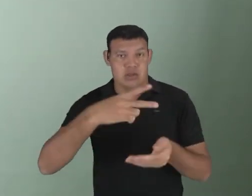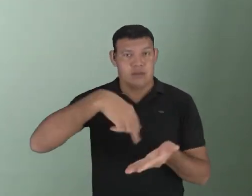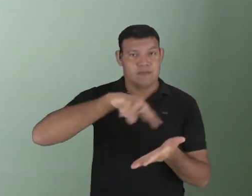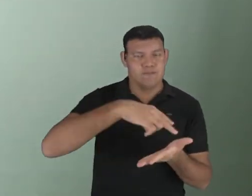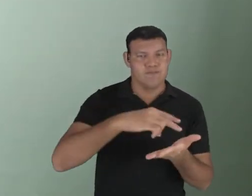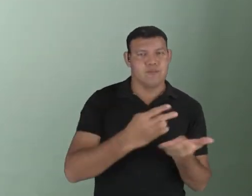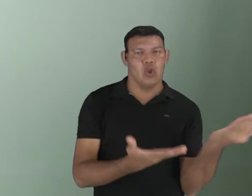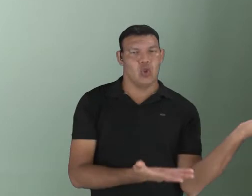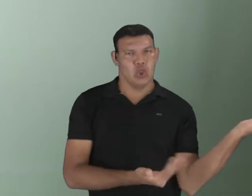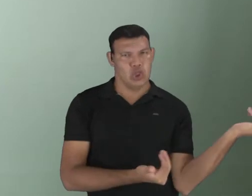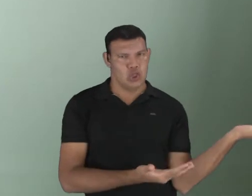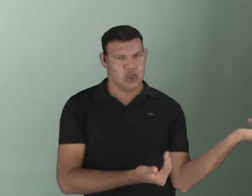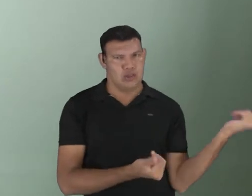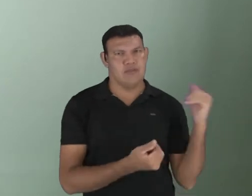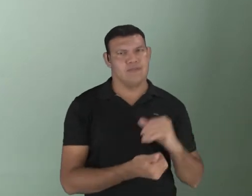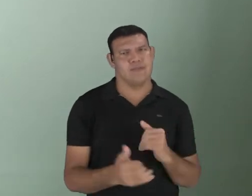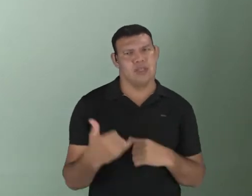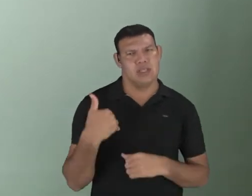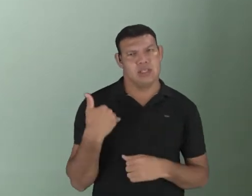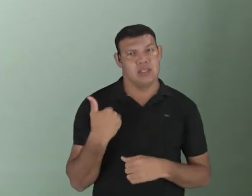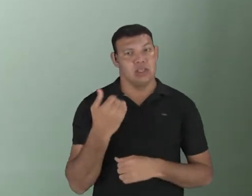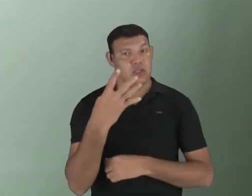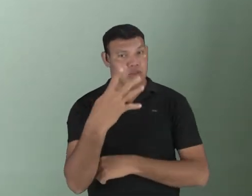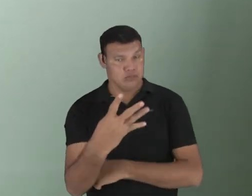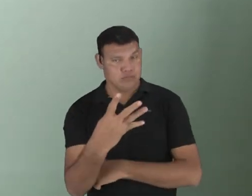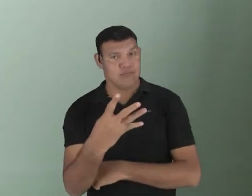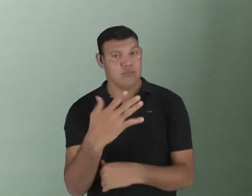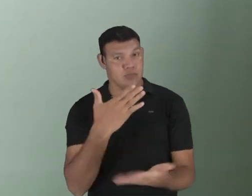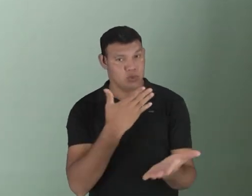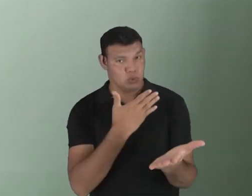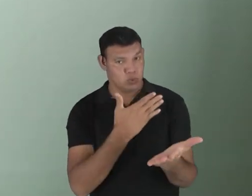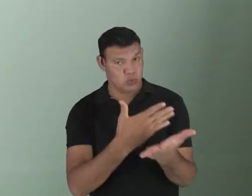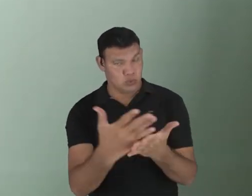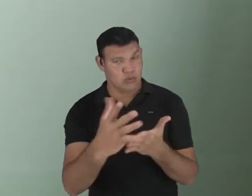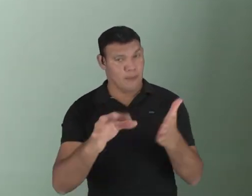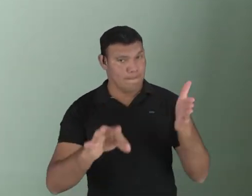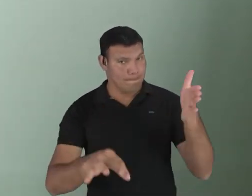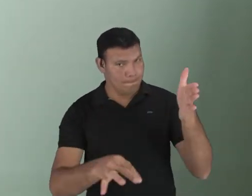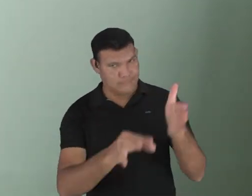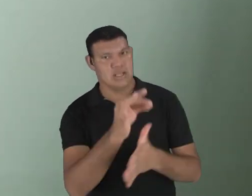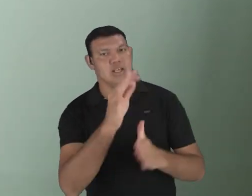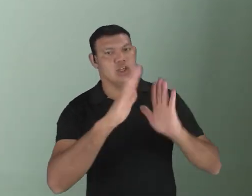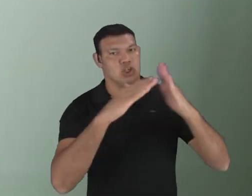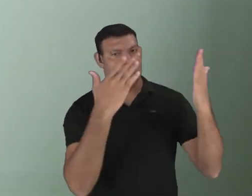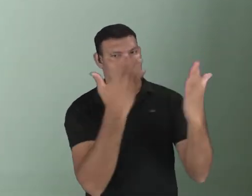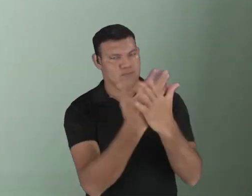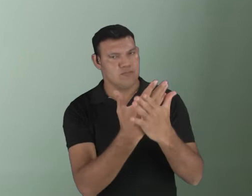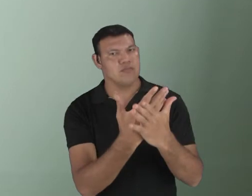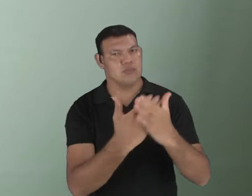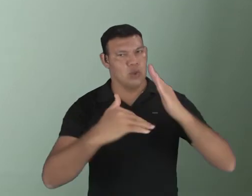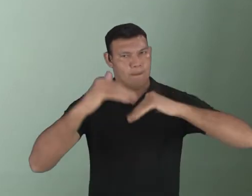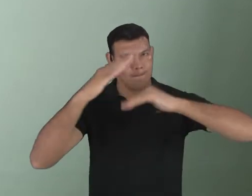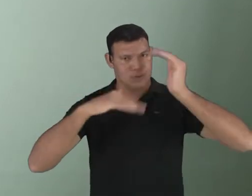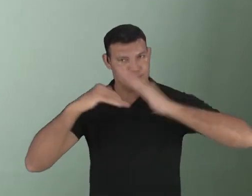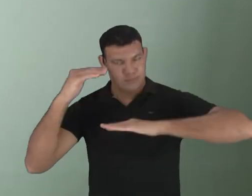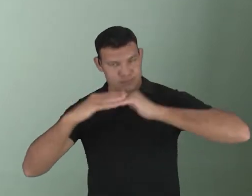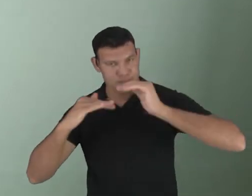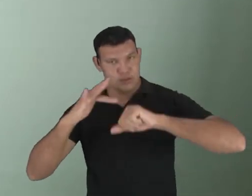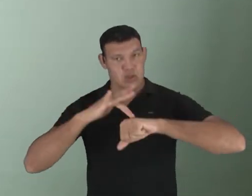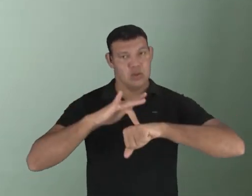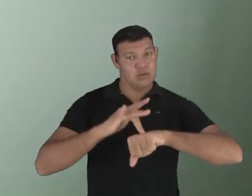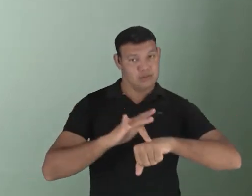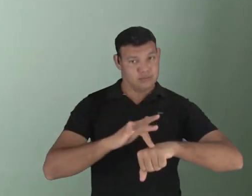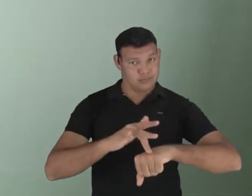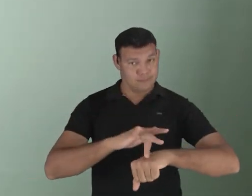dança muito jovens, eles começam lá por volta dos 4 anos, quando eles ingressam em escolas profissionais de balé,